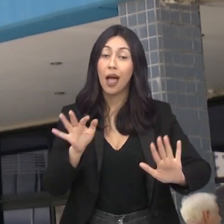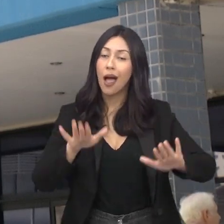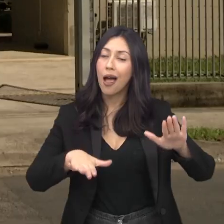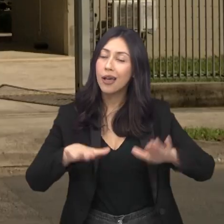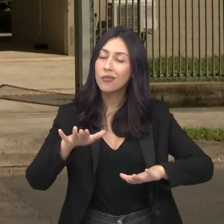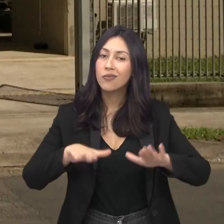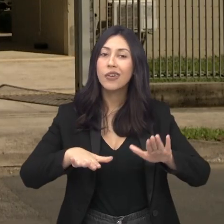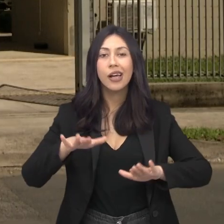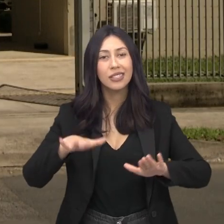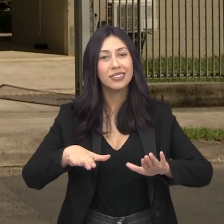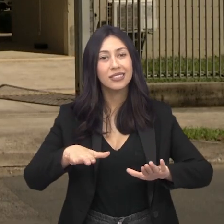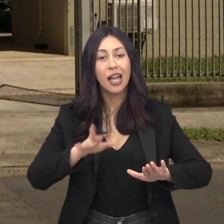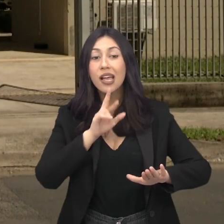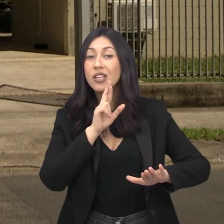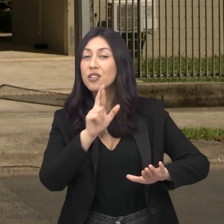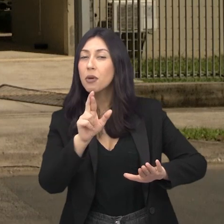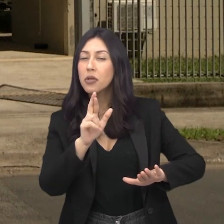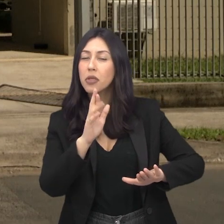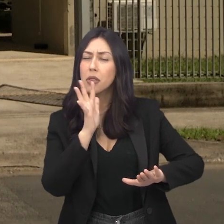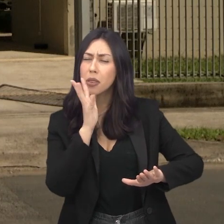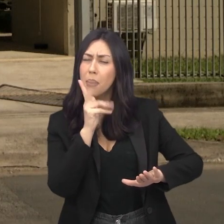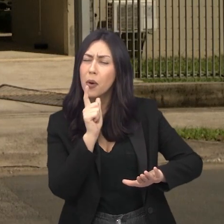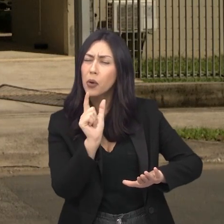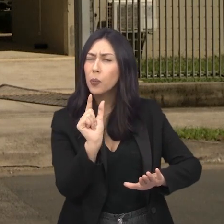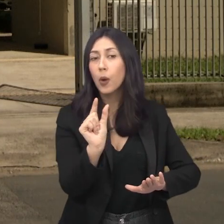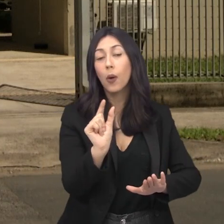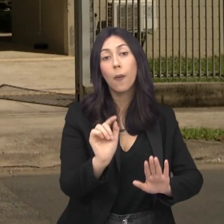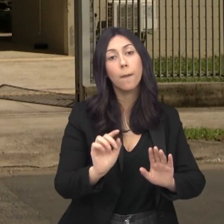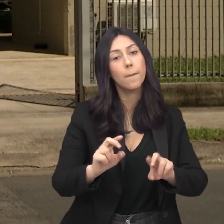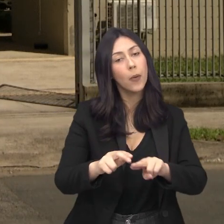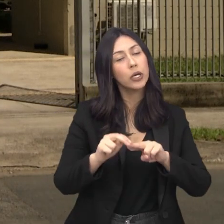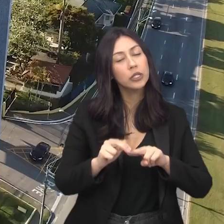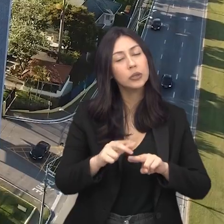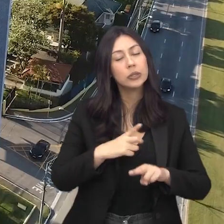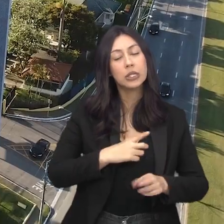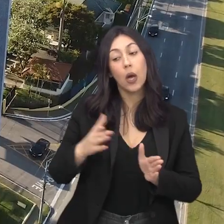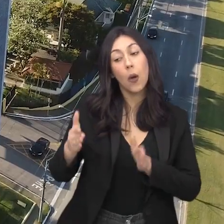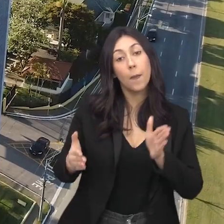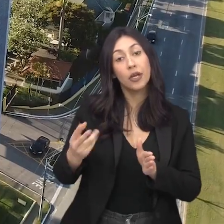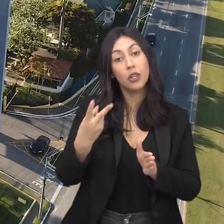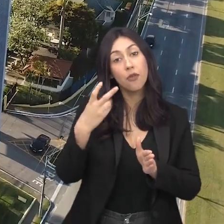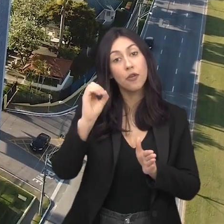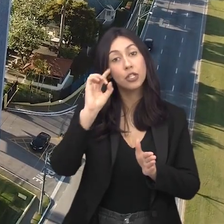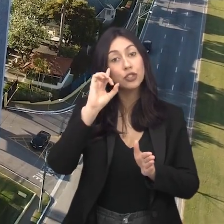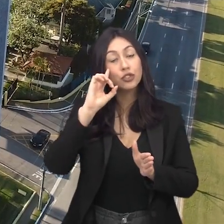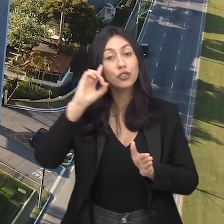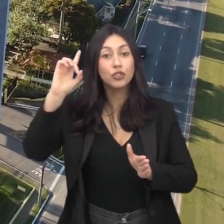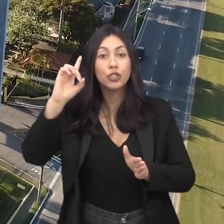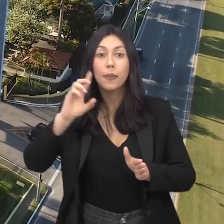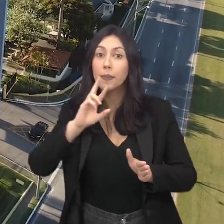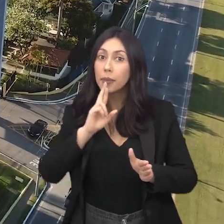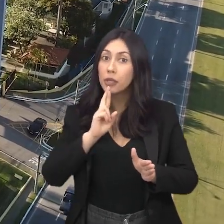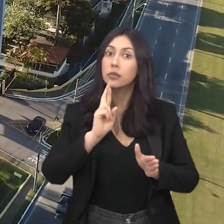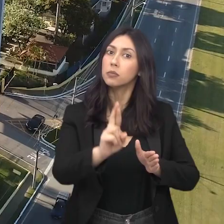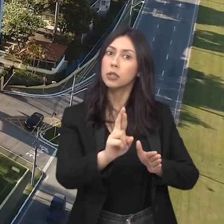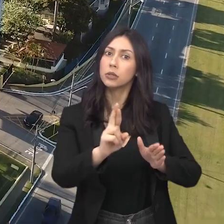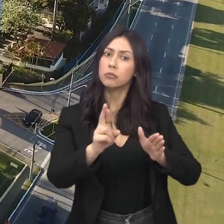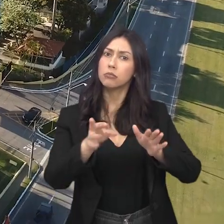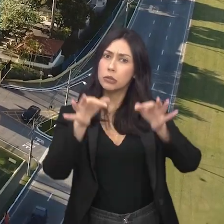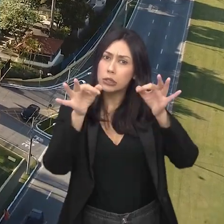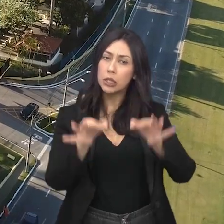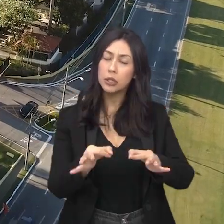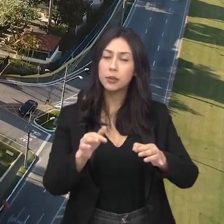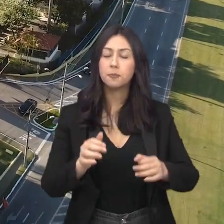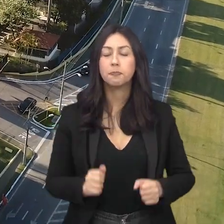imediatamente. Em alguns casos, a resposta imediata não é possível. Por isso, a lei dá um prazo de 20 dias para o órgão